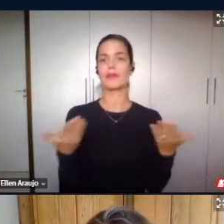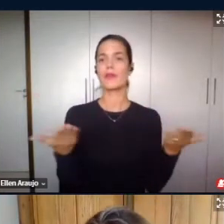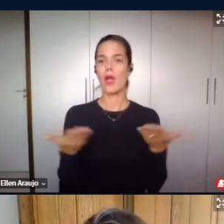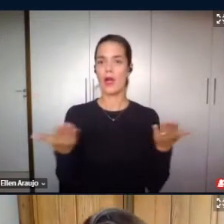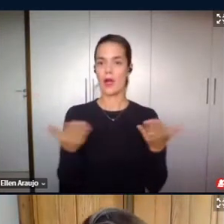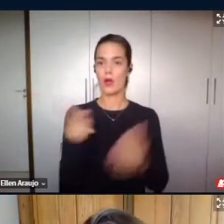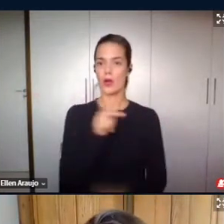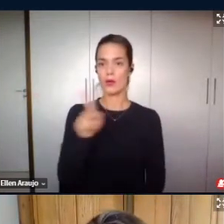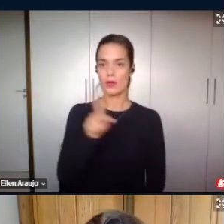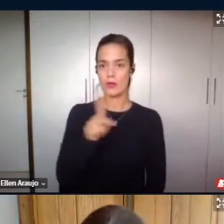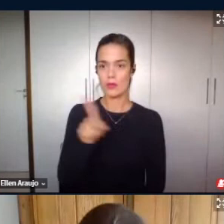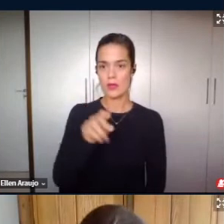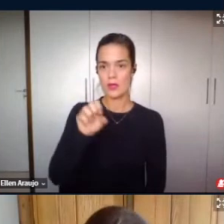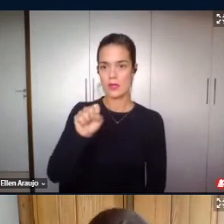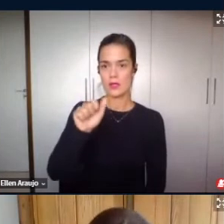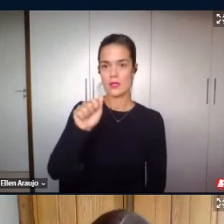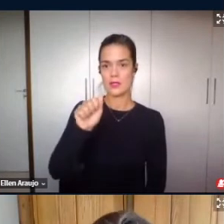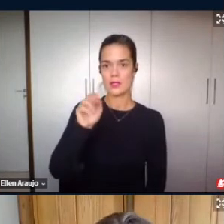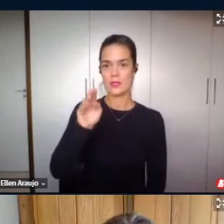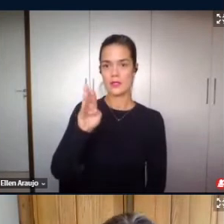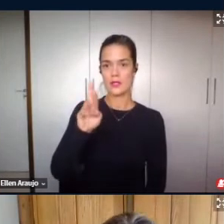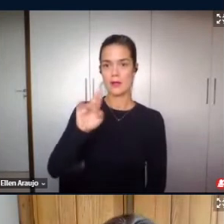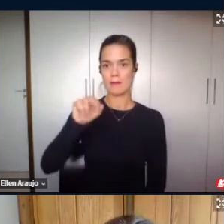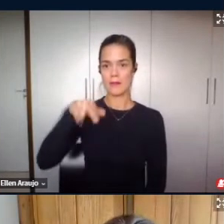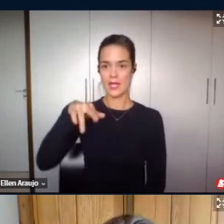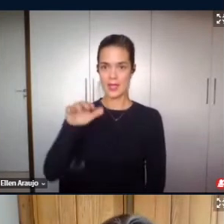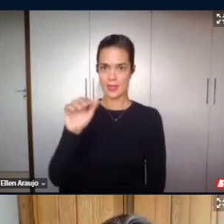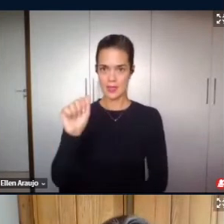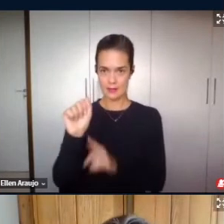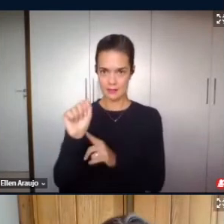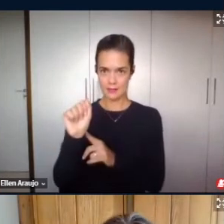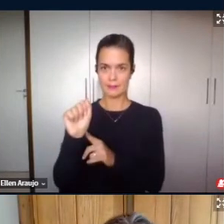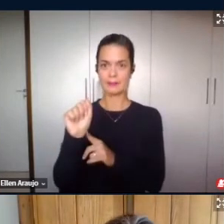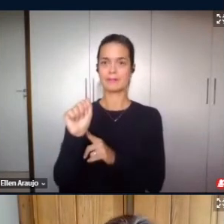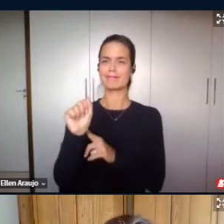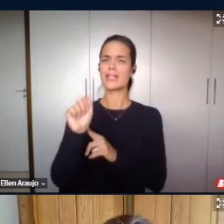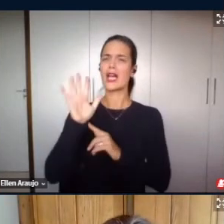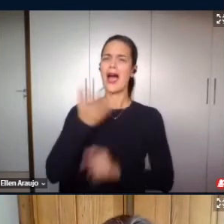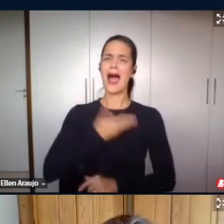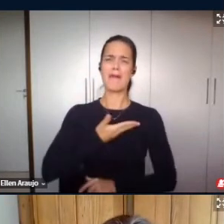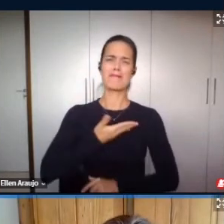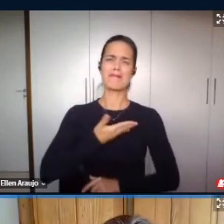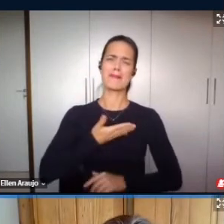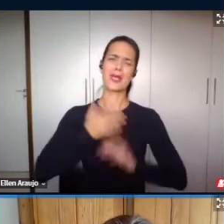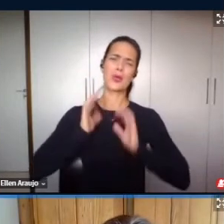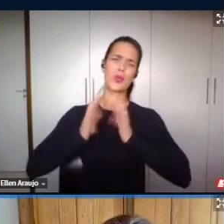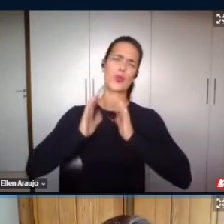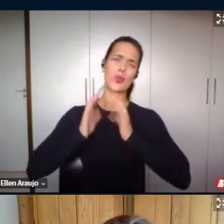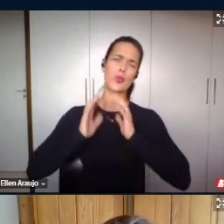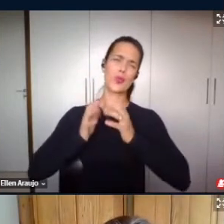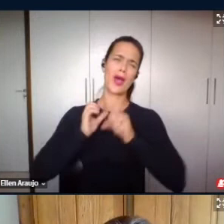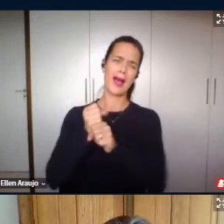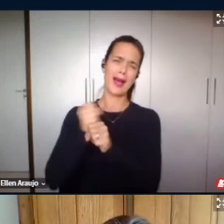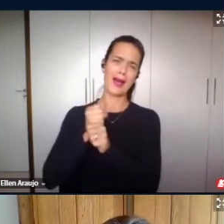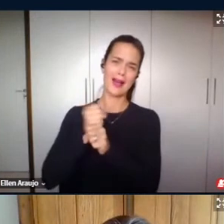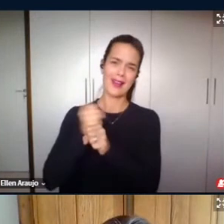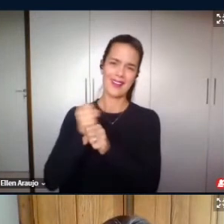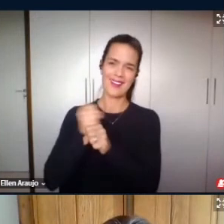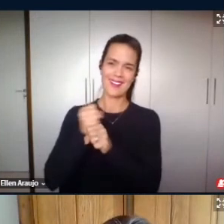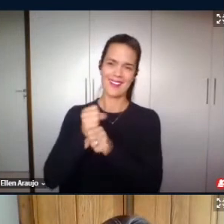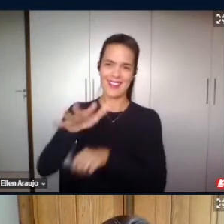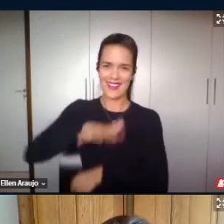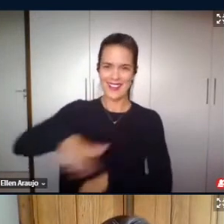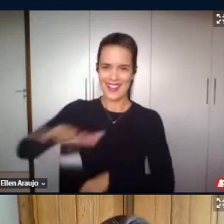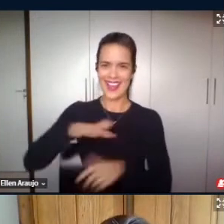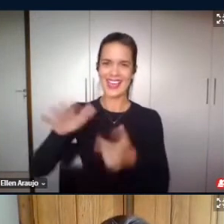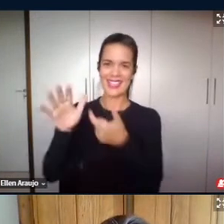Sabrina Pereira de Abreu, minha colega e que me acompanha há muitos anos na terminologia, na